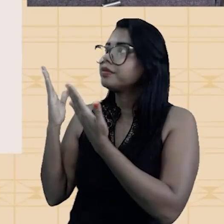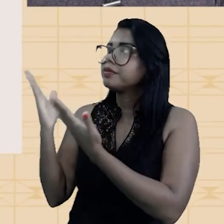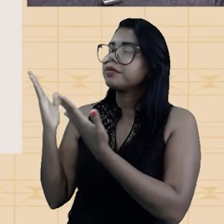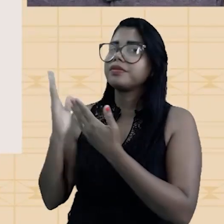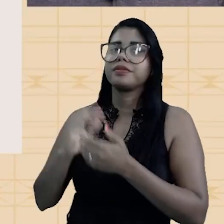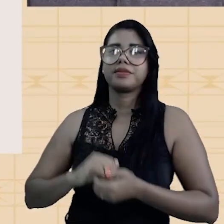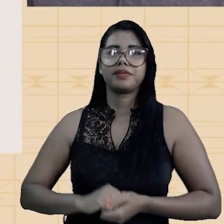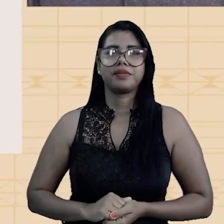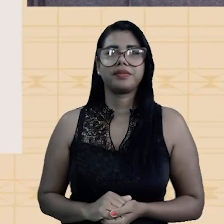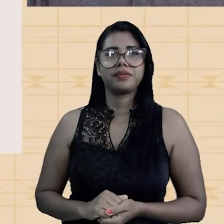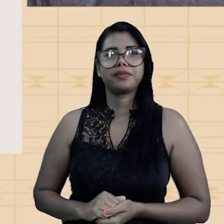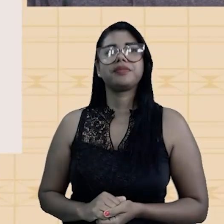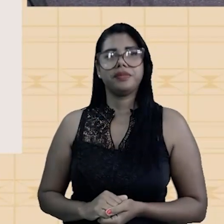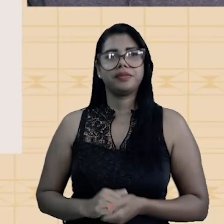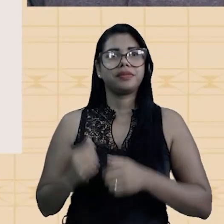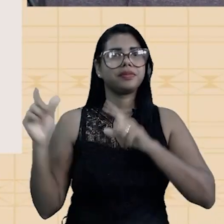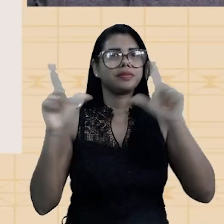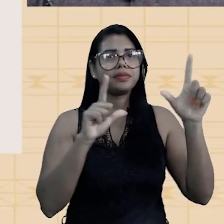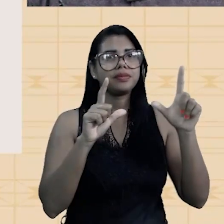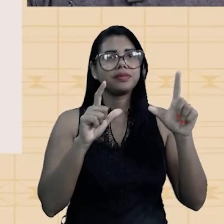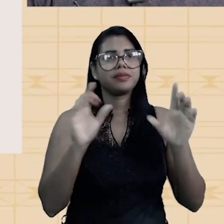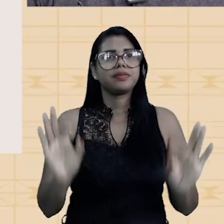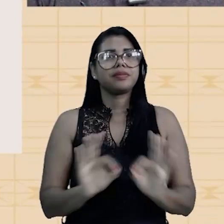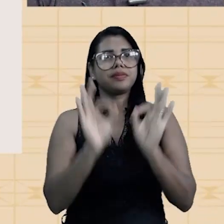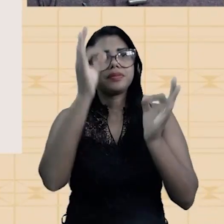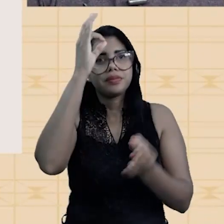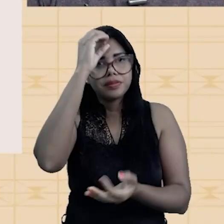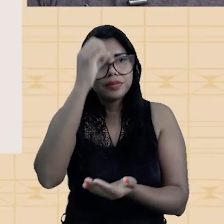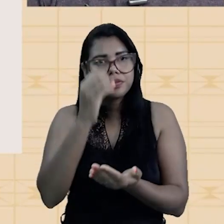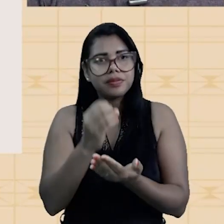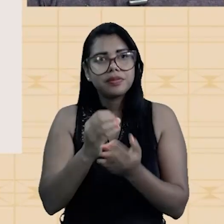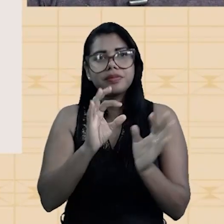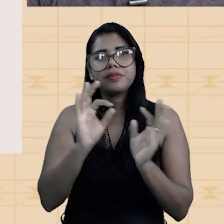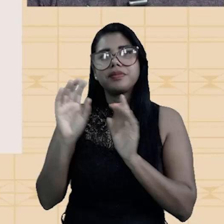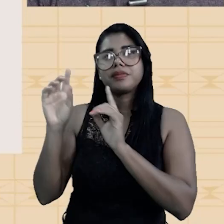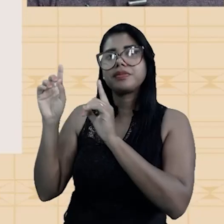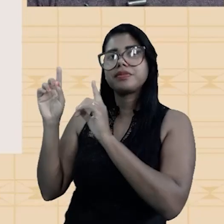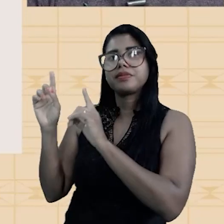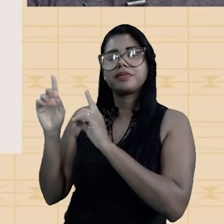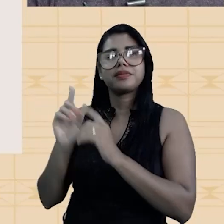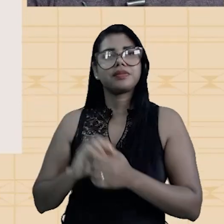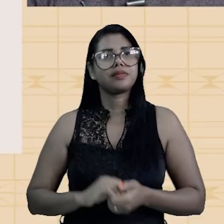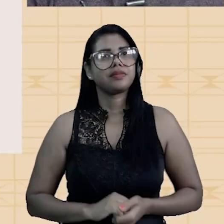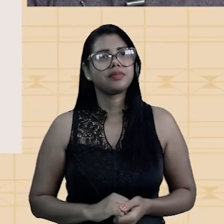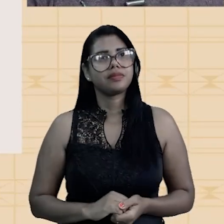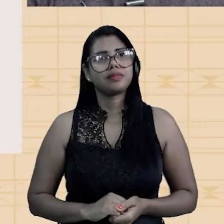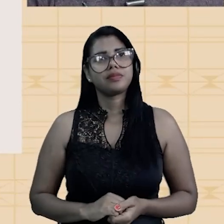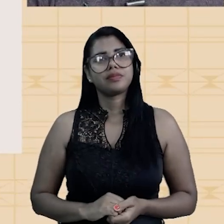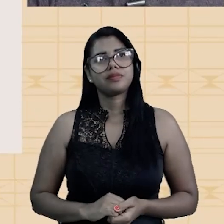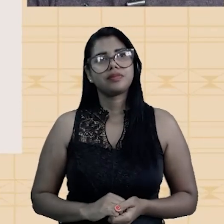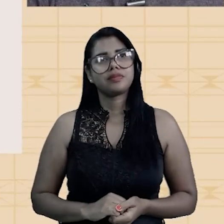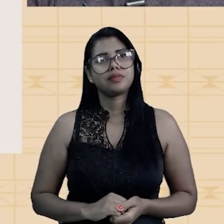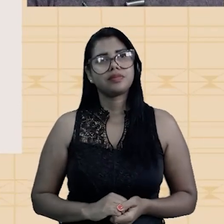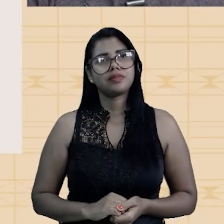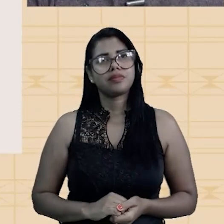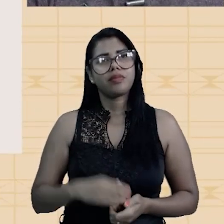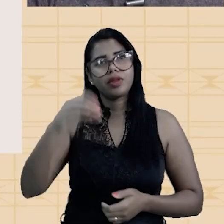pode passar. Aí, né? Veja aqui, ó o entrave aqui, ó. Olha o